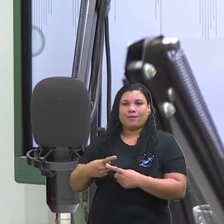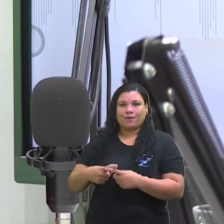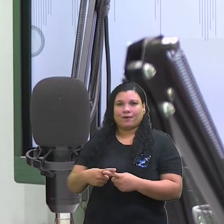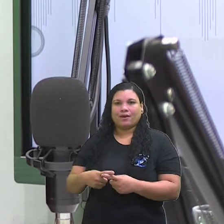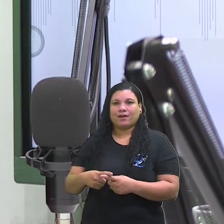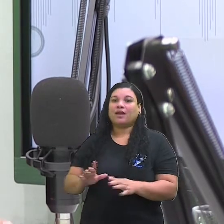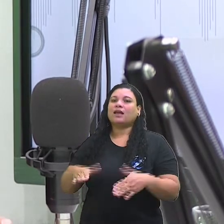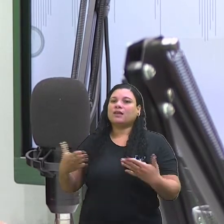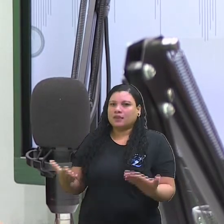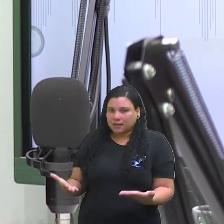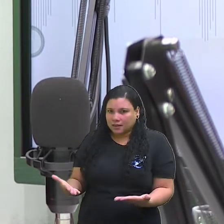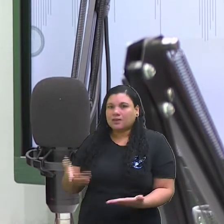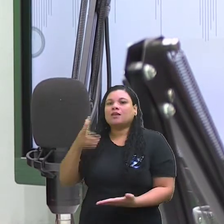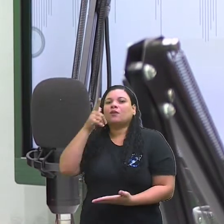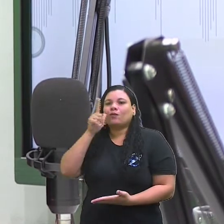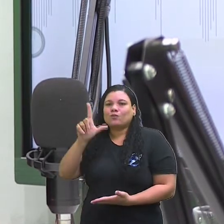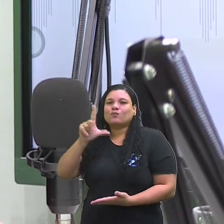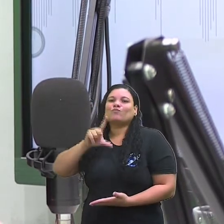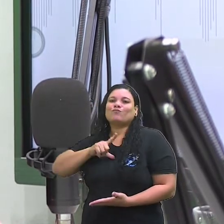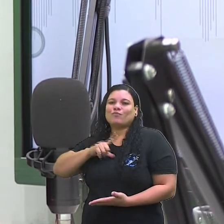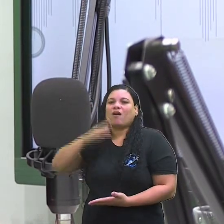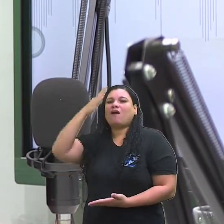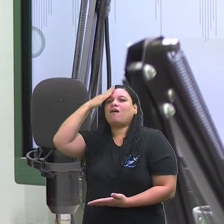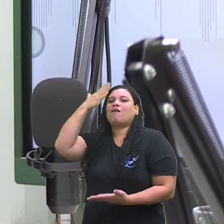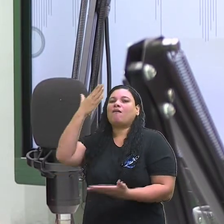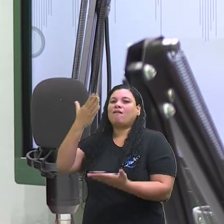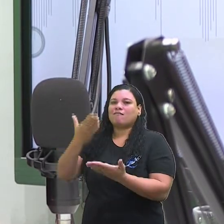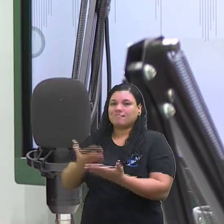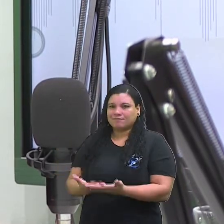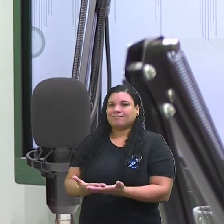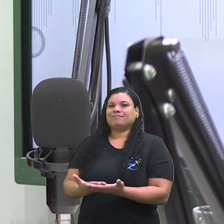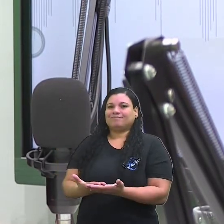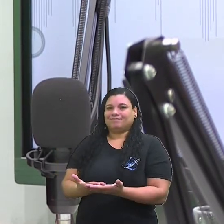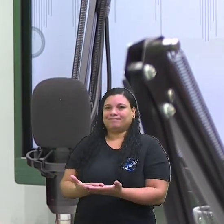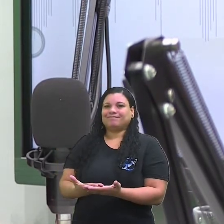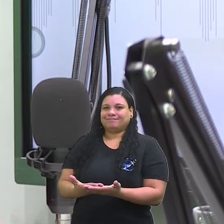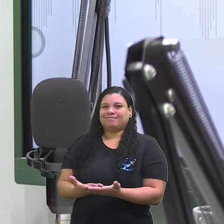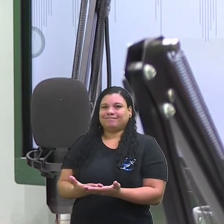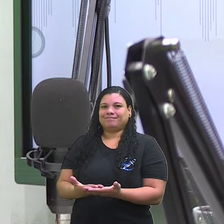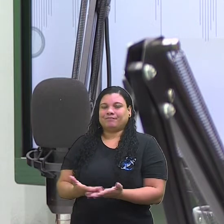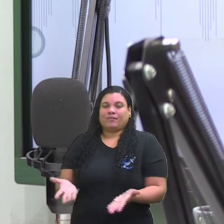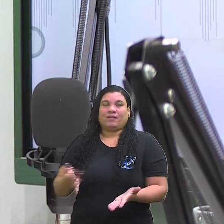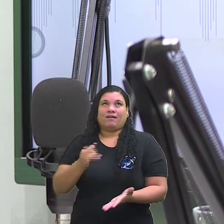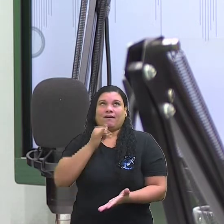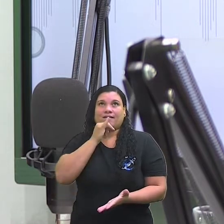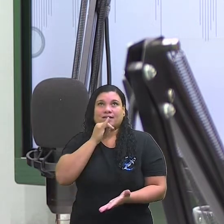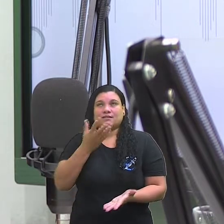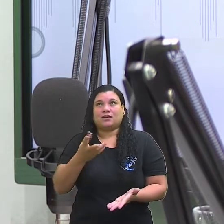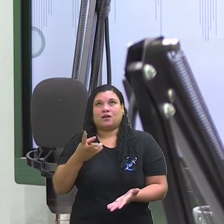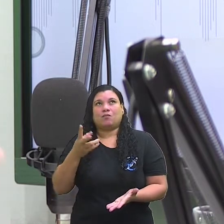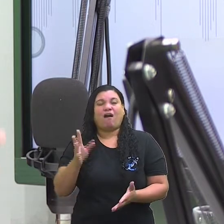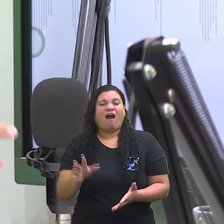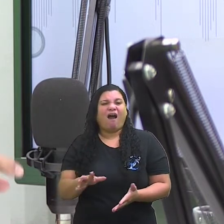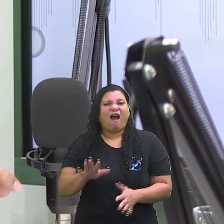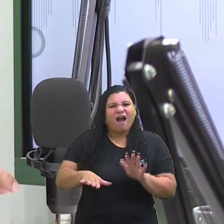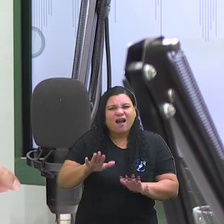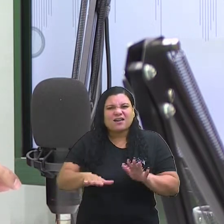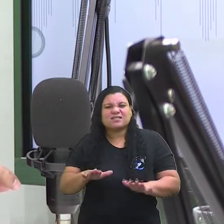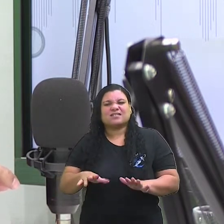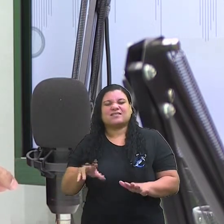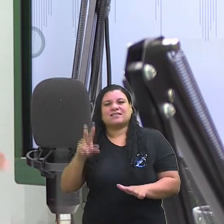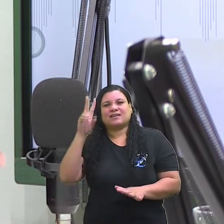gostado, elas todavia puxaram pela memória a seguinte coisa: bem, o meu pai tem um histórico de tomar